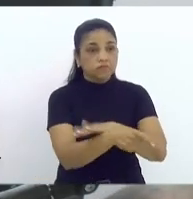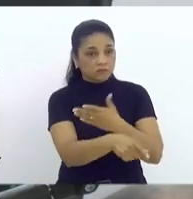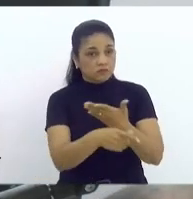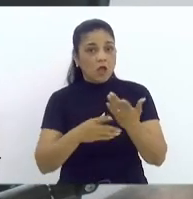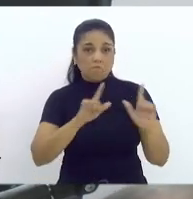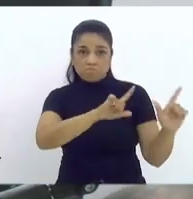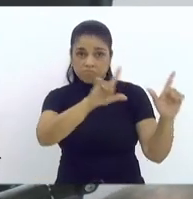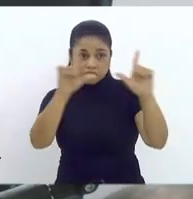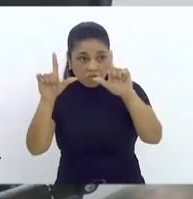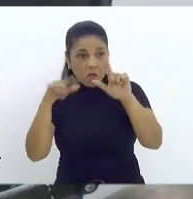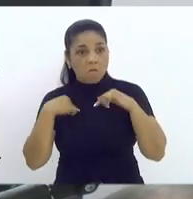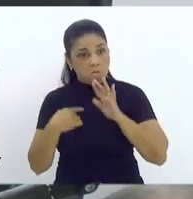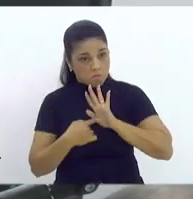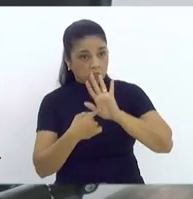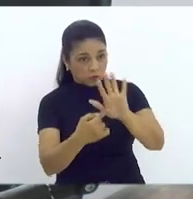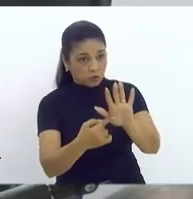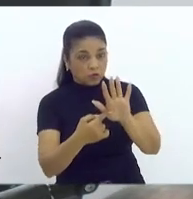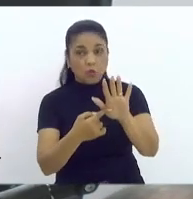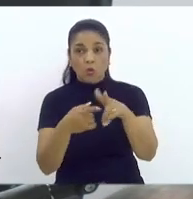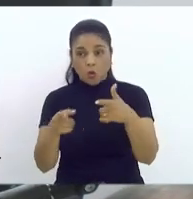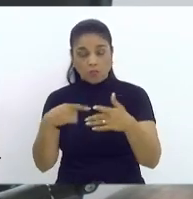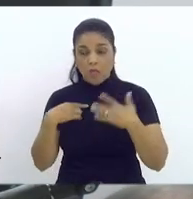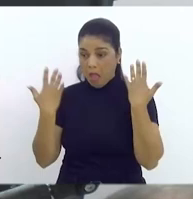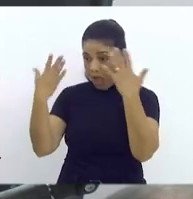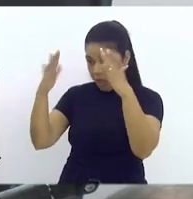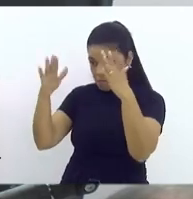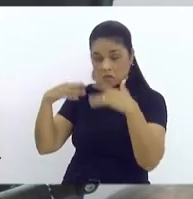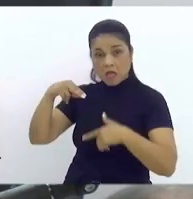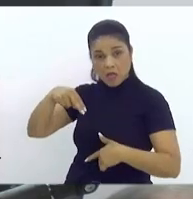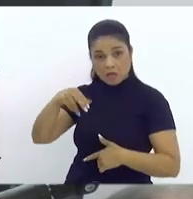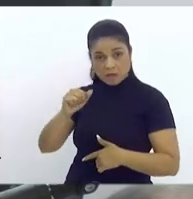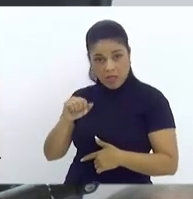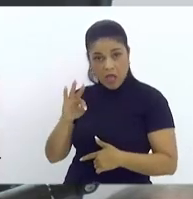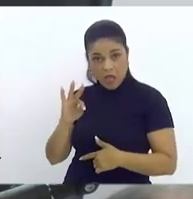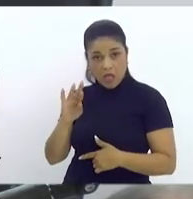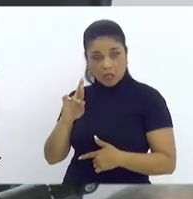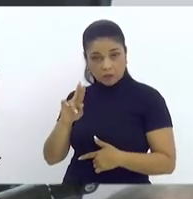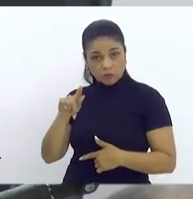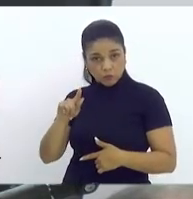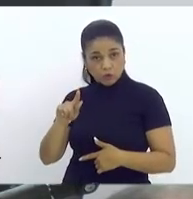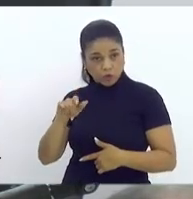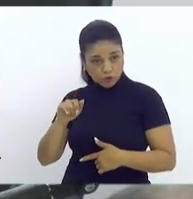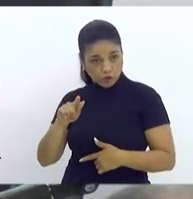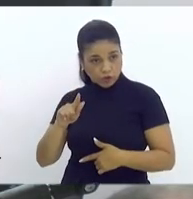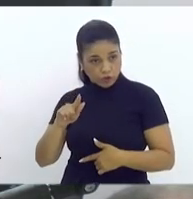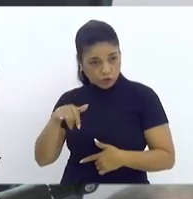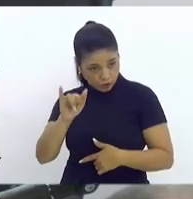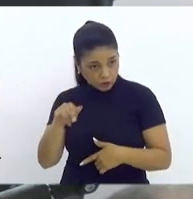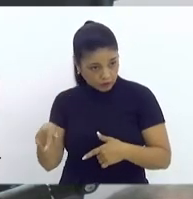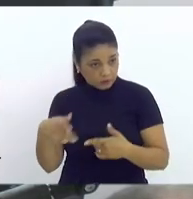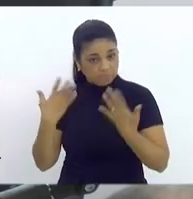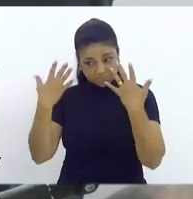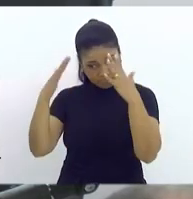eu acho que a gente tem que encerrar o trabalho e dar uma moção de aplausos a Natos, por ser uma empresa fazendo tudo com o brilhantismo que apresentou, tudo